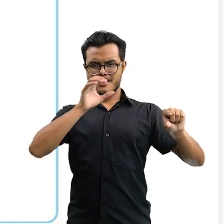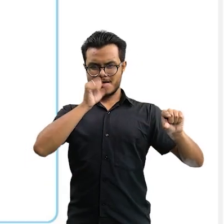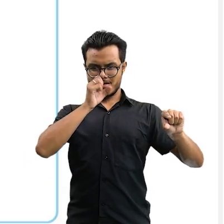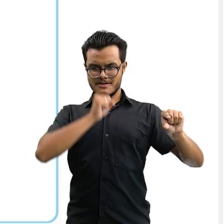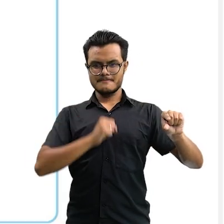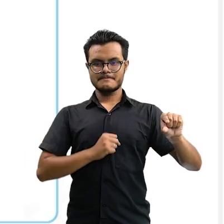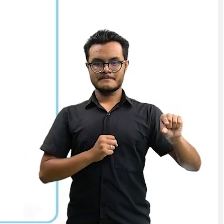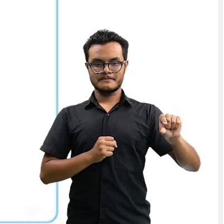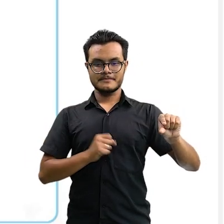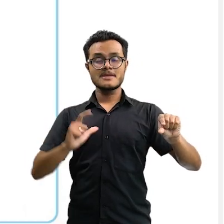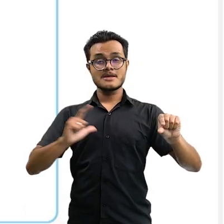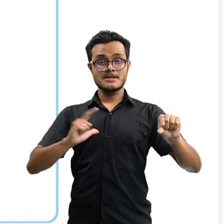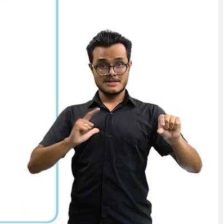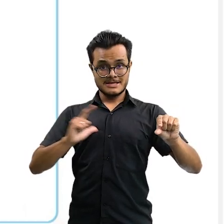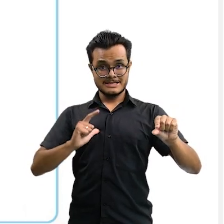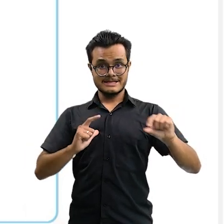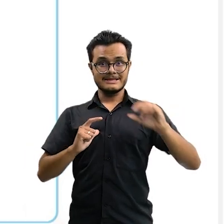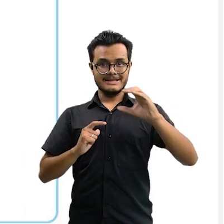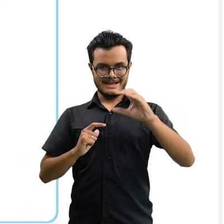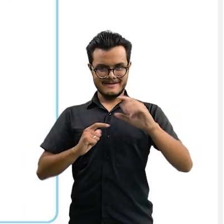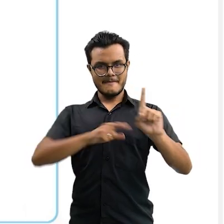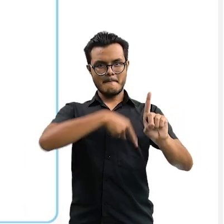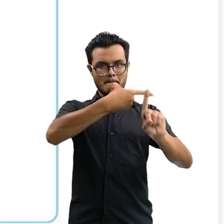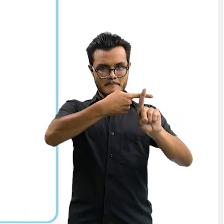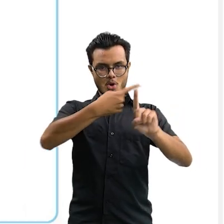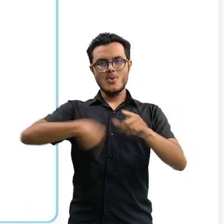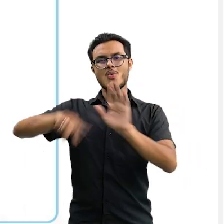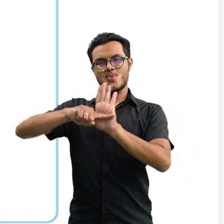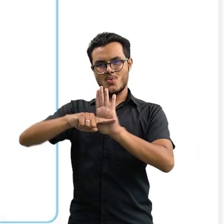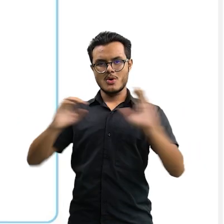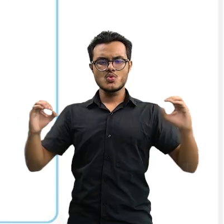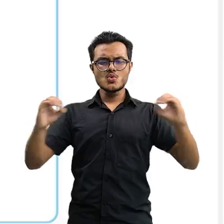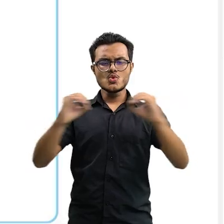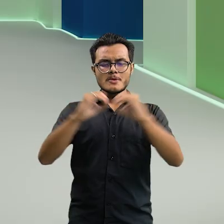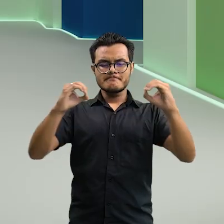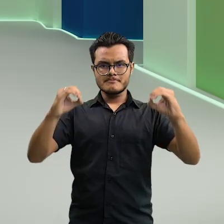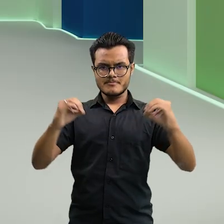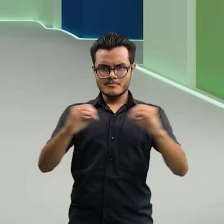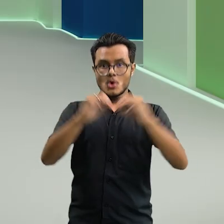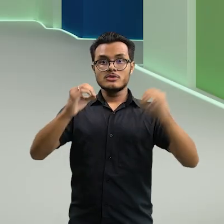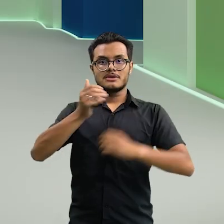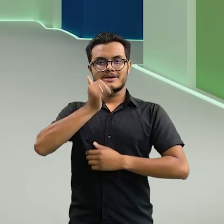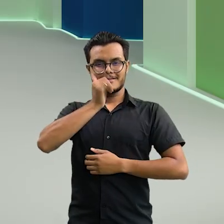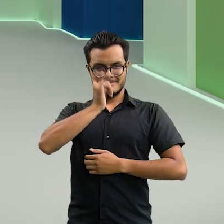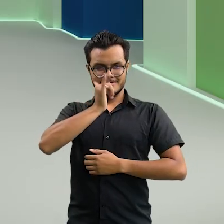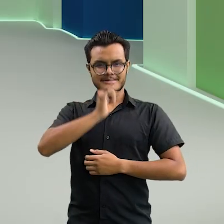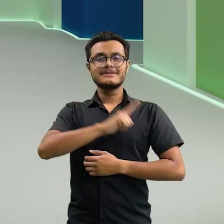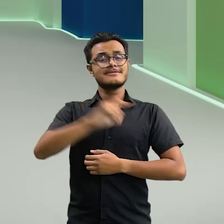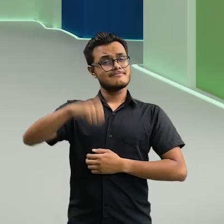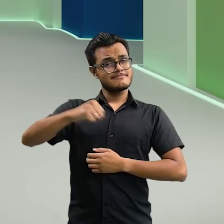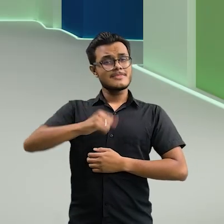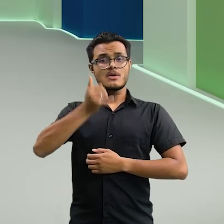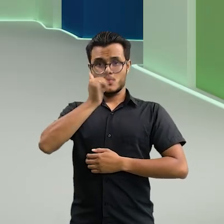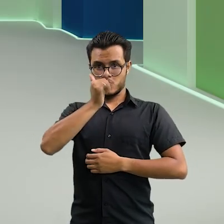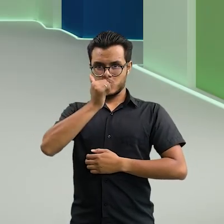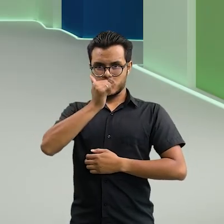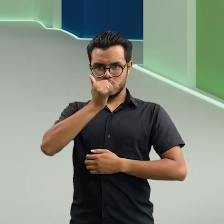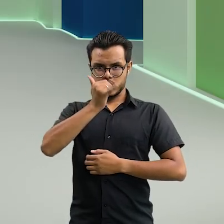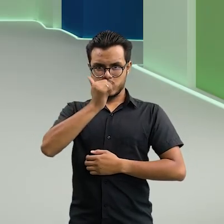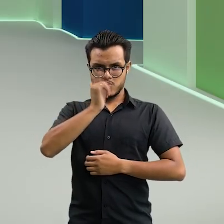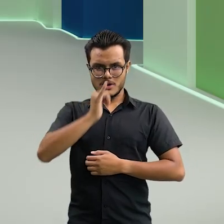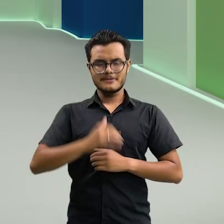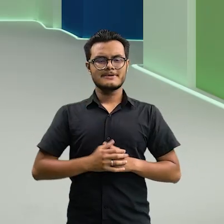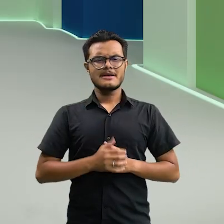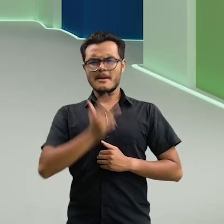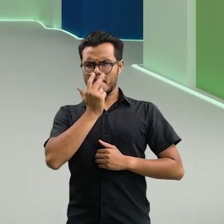eu tenho polarização e despolarização. Então eu tenho um impulso elétrico. Um impulso elétrico. Como se